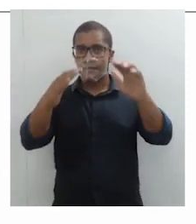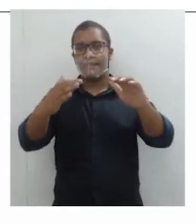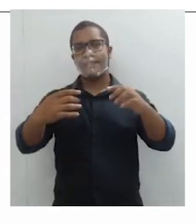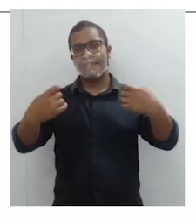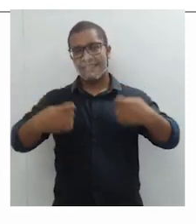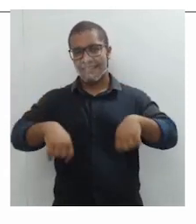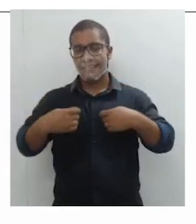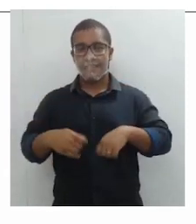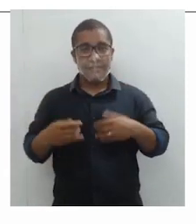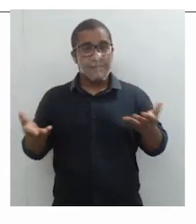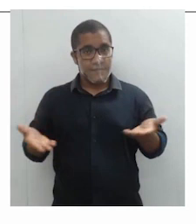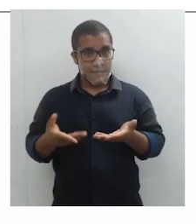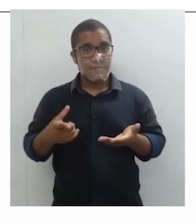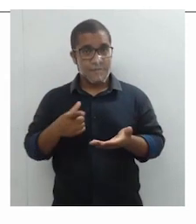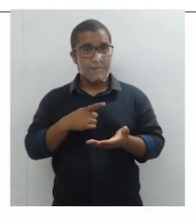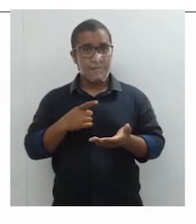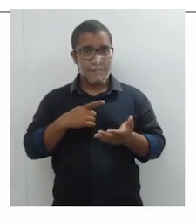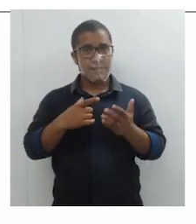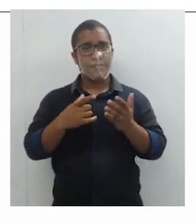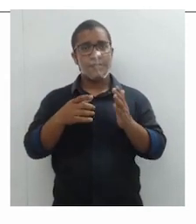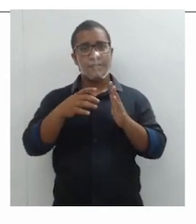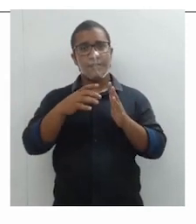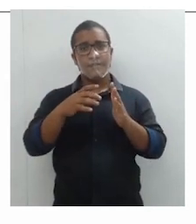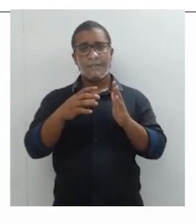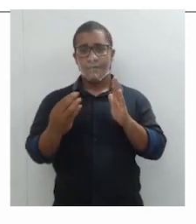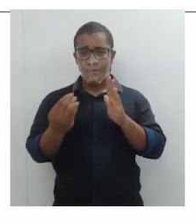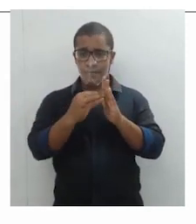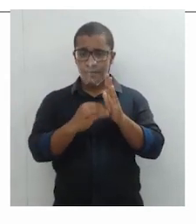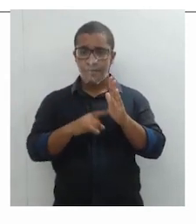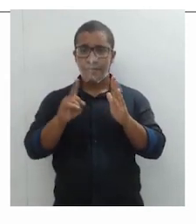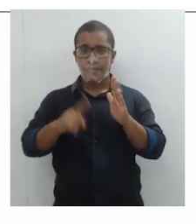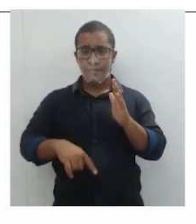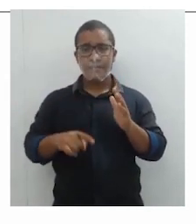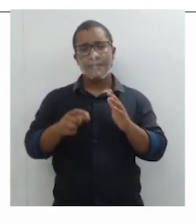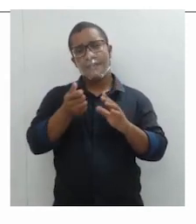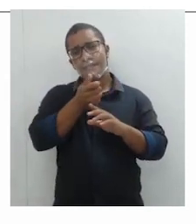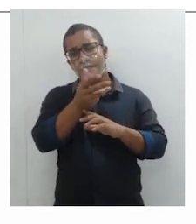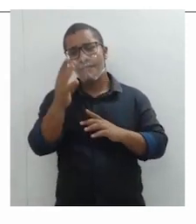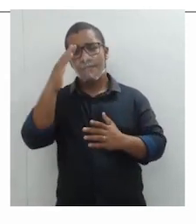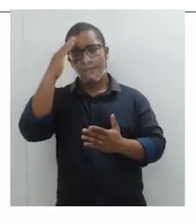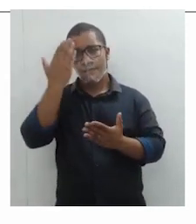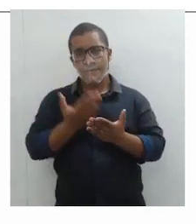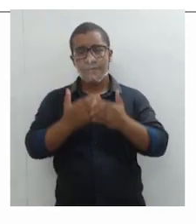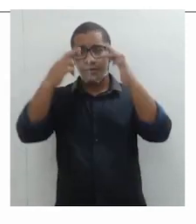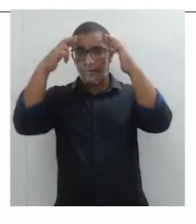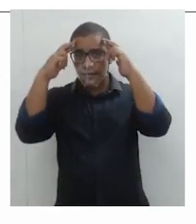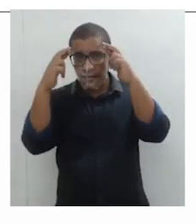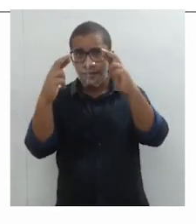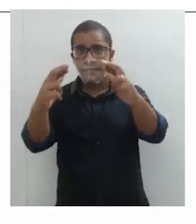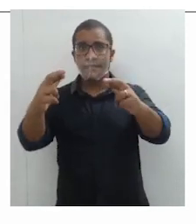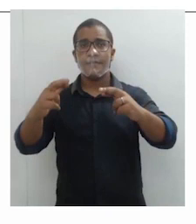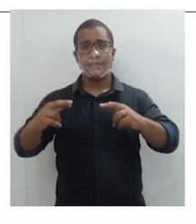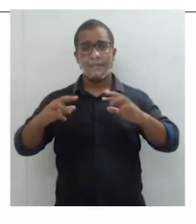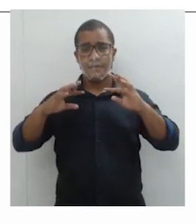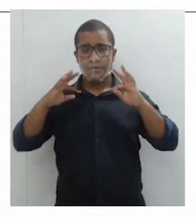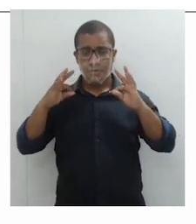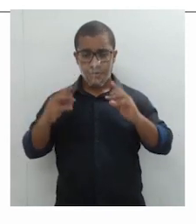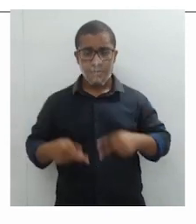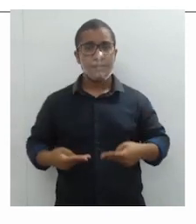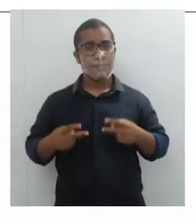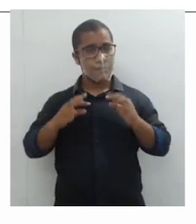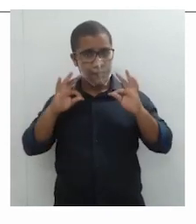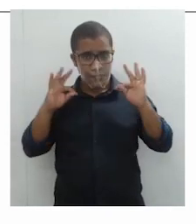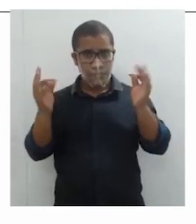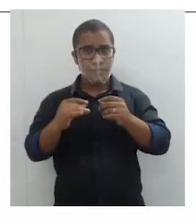questão Um como nosso componente valoriza pluralidade o respeito EA dignidade humana